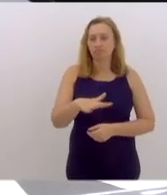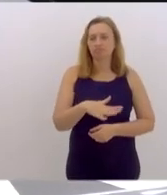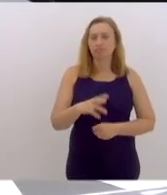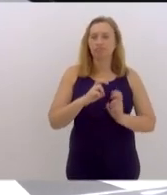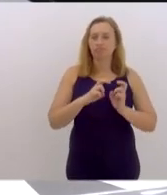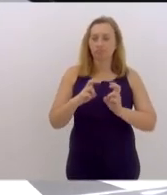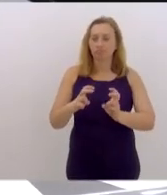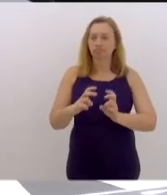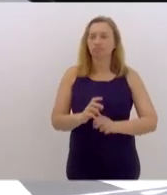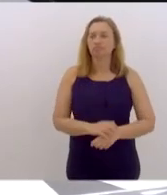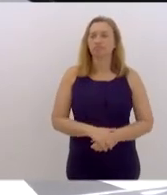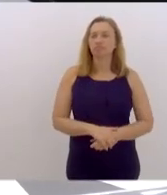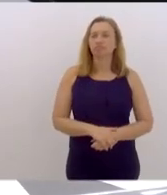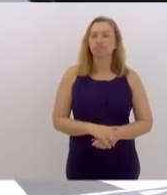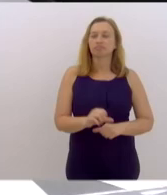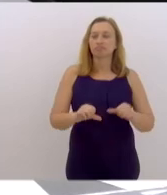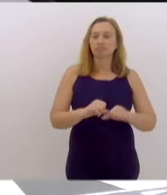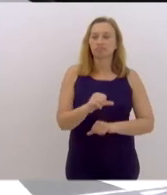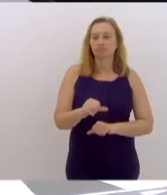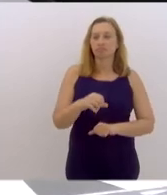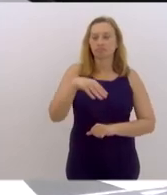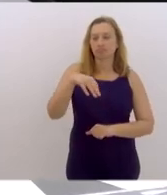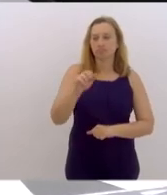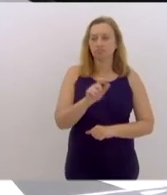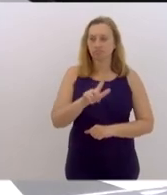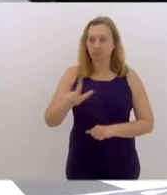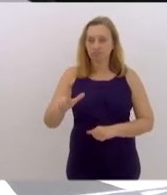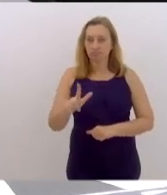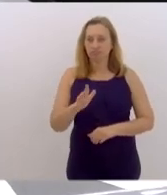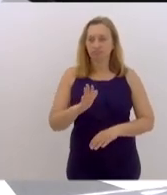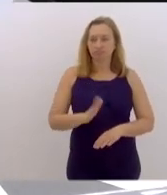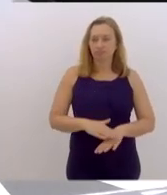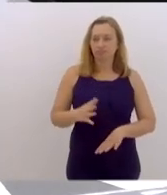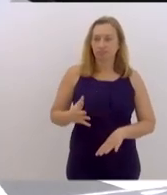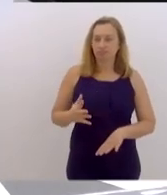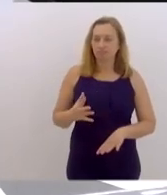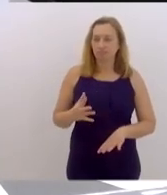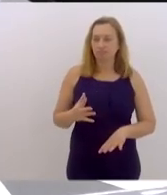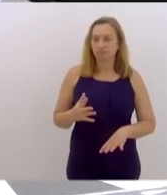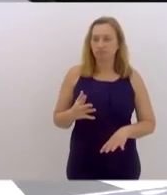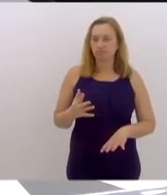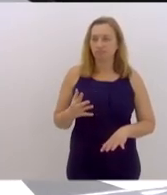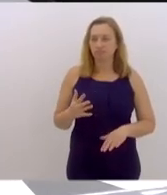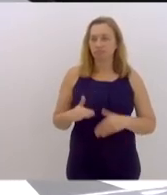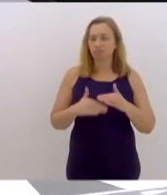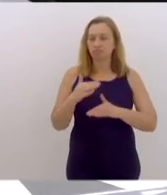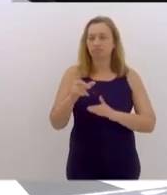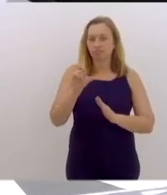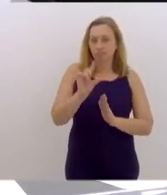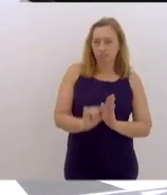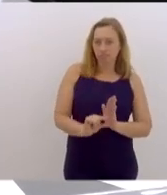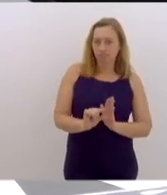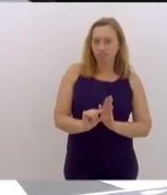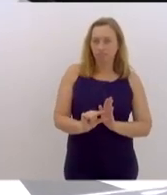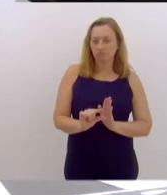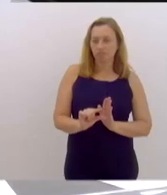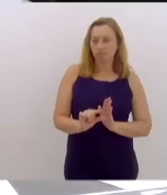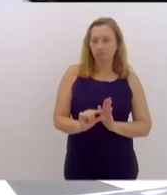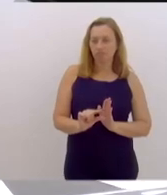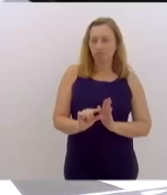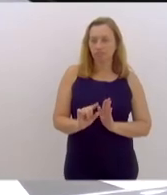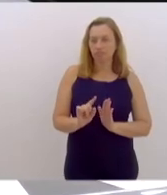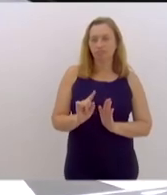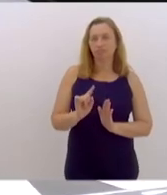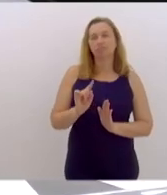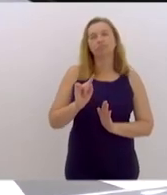Ferroviária trocou o modal muito mais eficiente eficaz e até mesmo menos poluente que é a malha